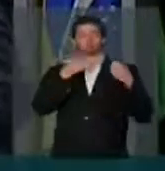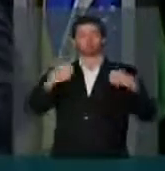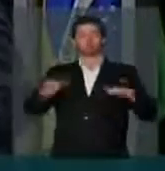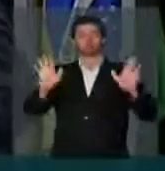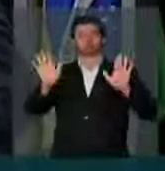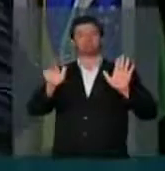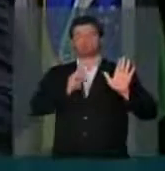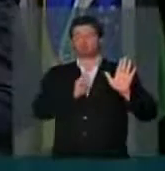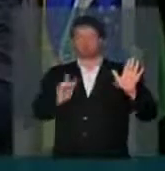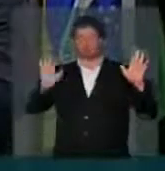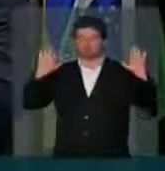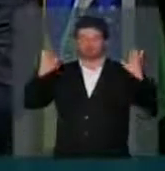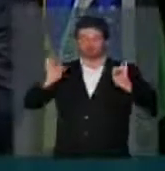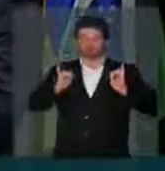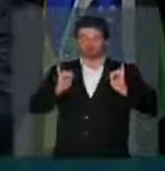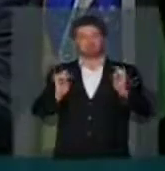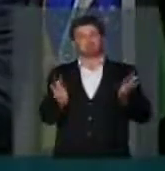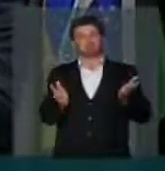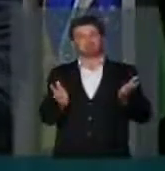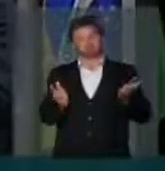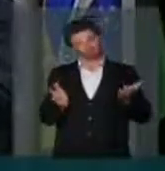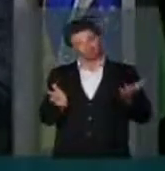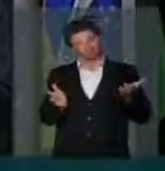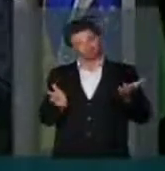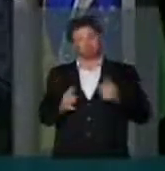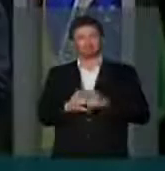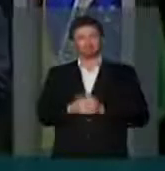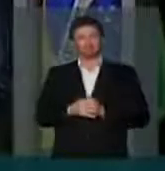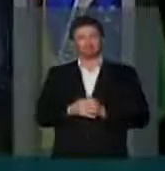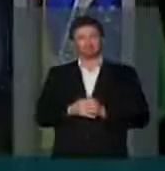responsabilidade do governante, não é?